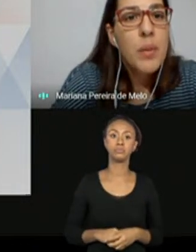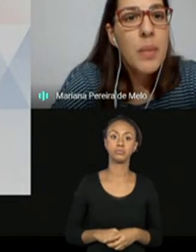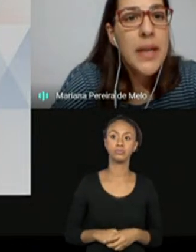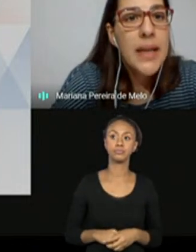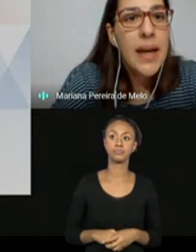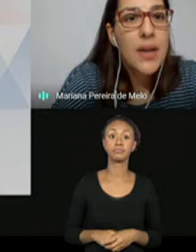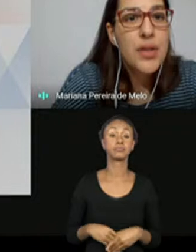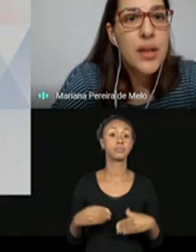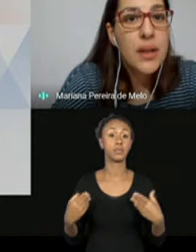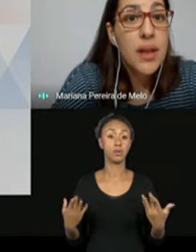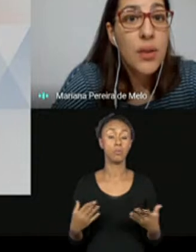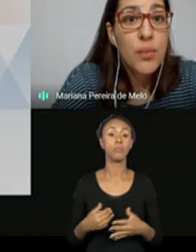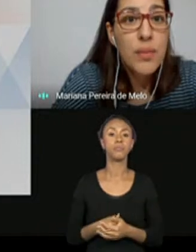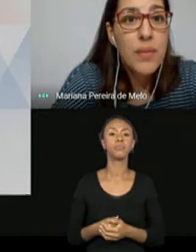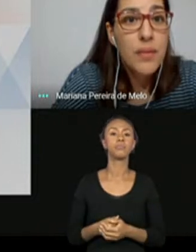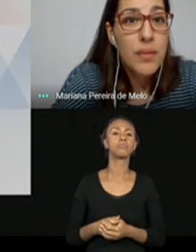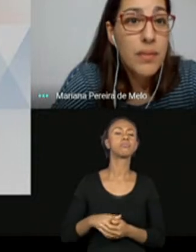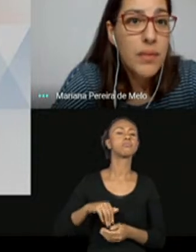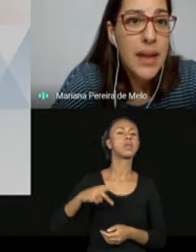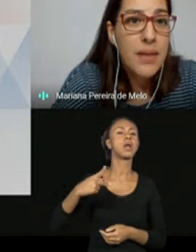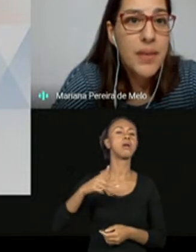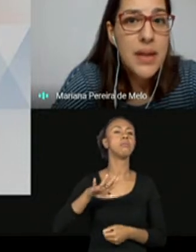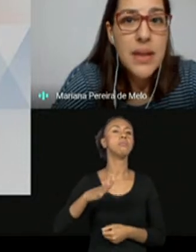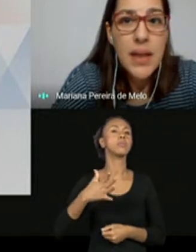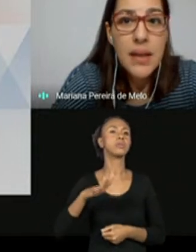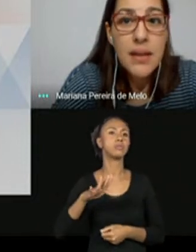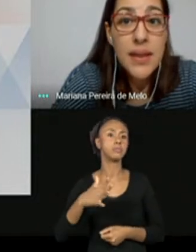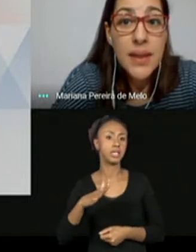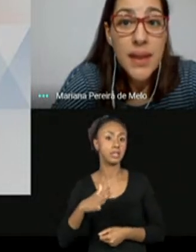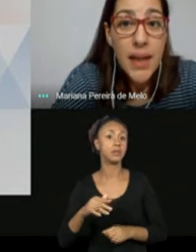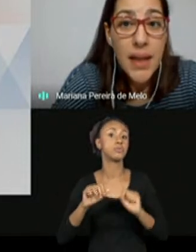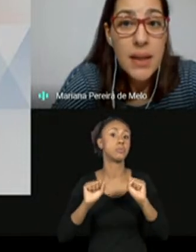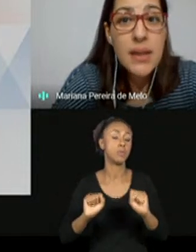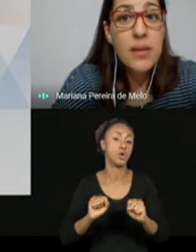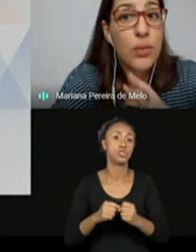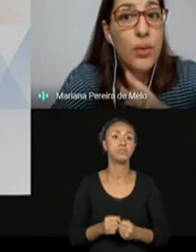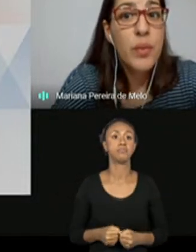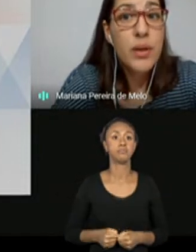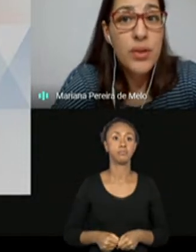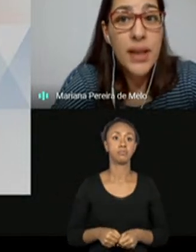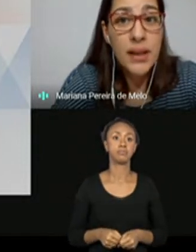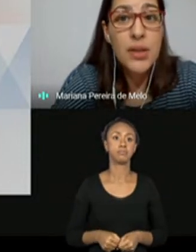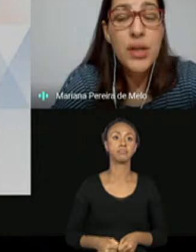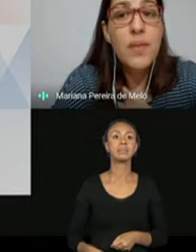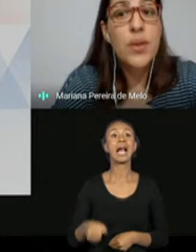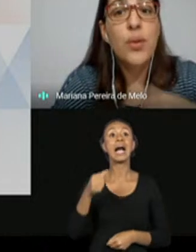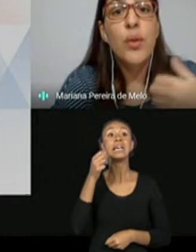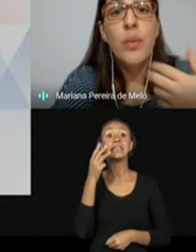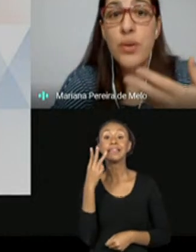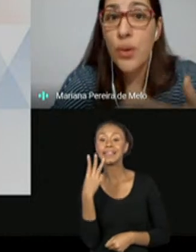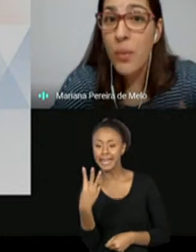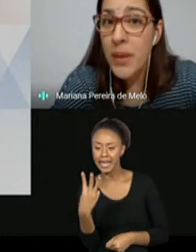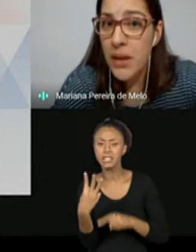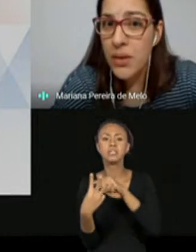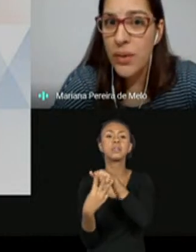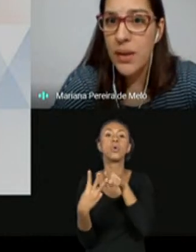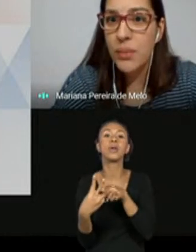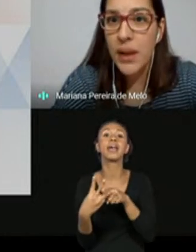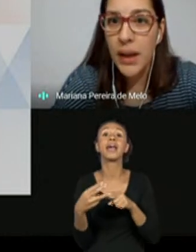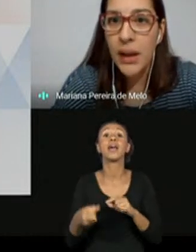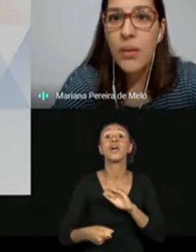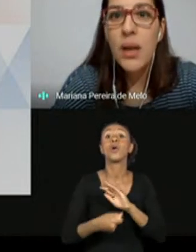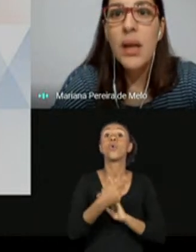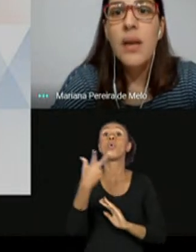A probabilidade, então, né, vai ser 3 do número de tentativas, do número de combinações